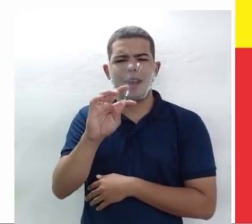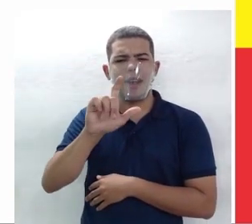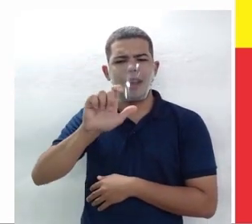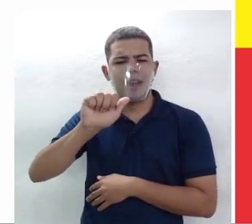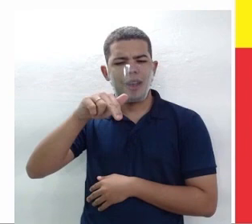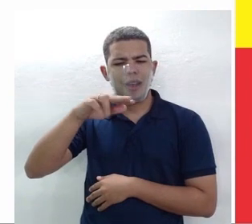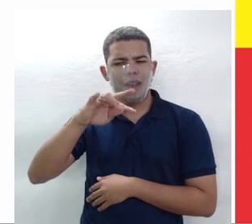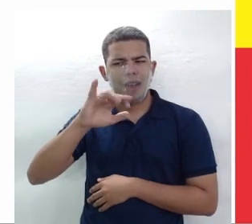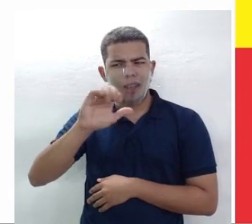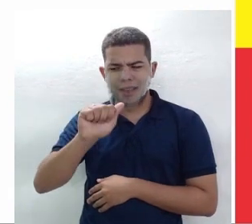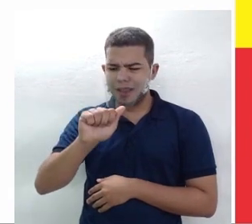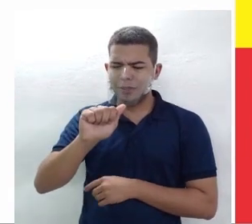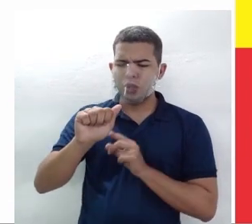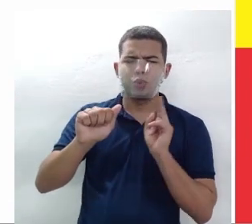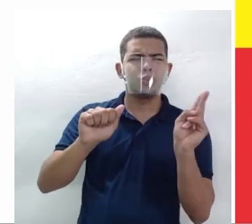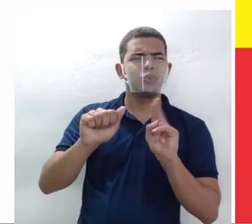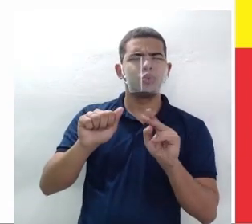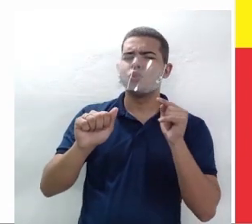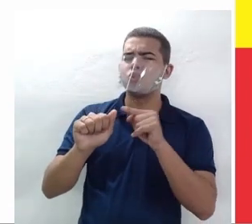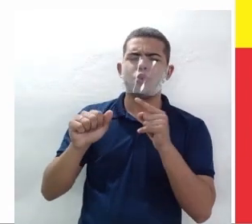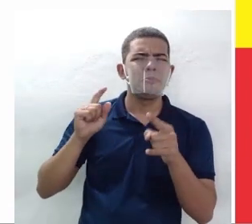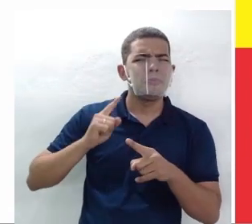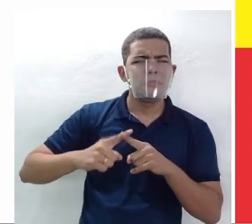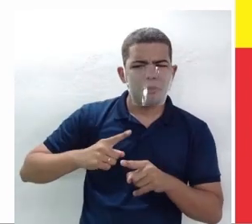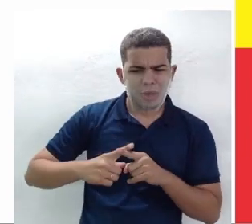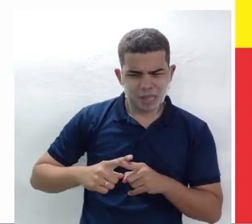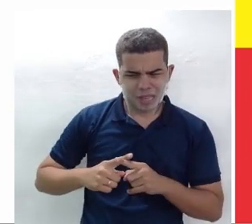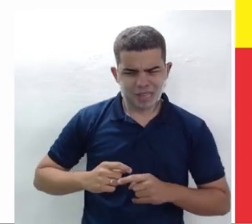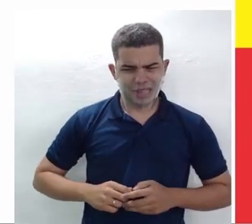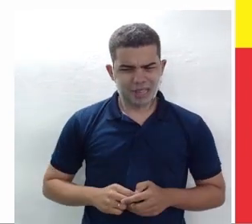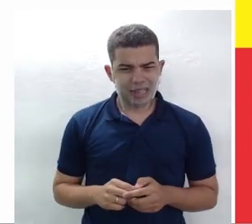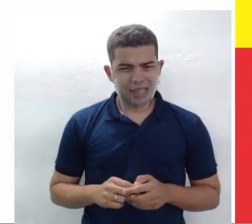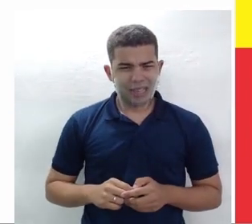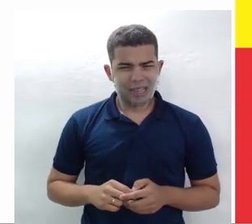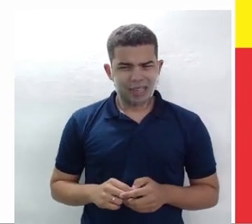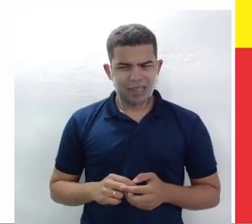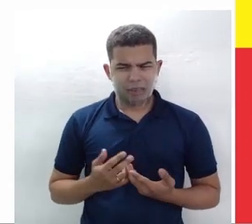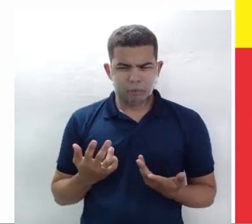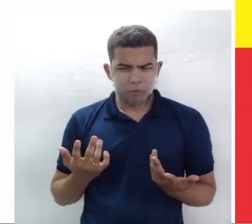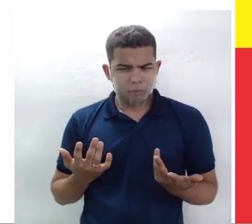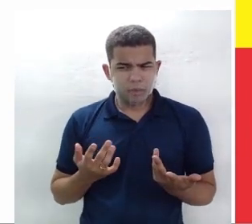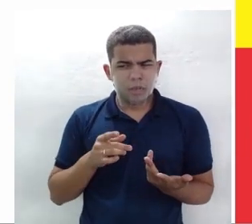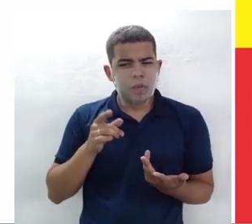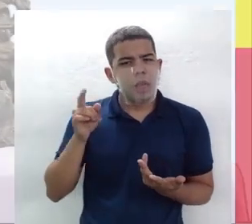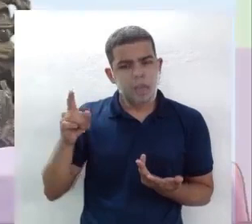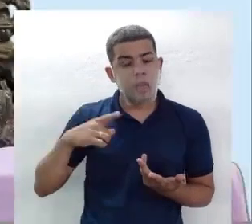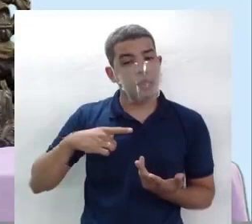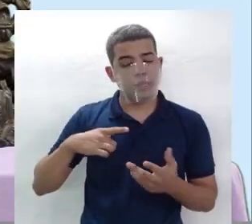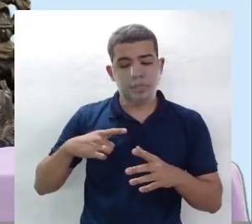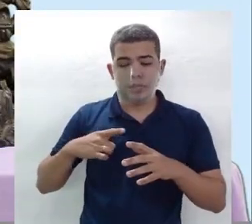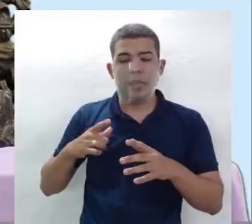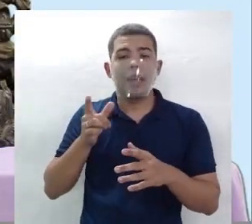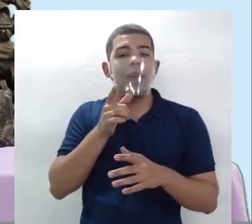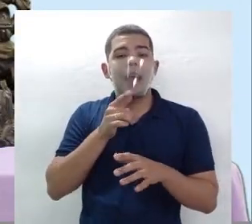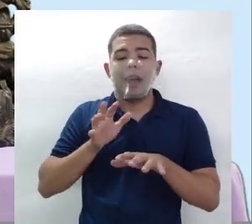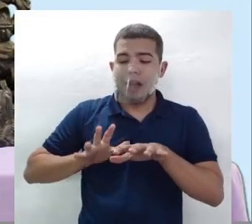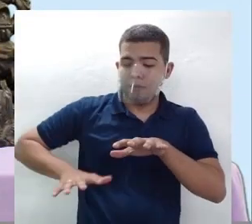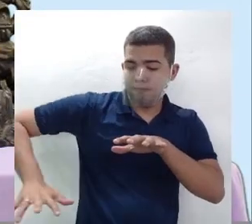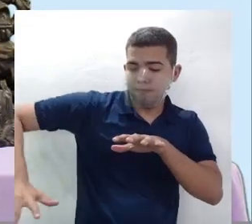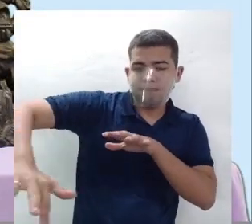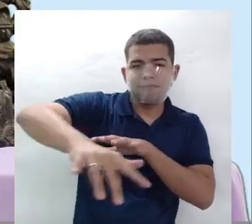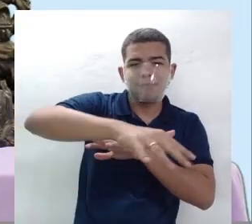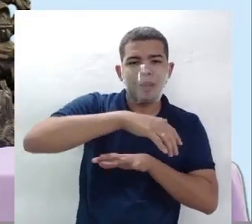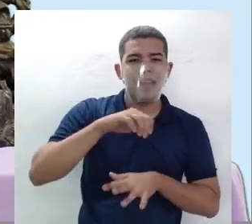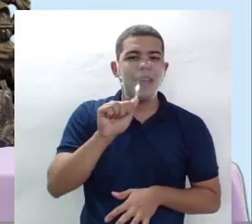que a Mata Atlântica recebeu esse nome? Ela recebeu esse nome porque ela é banhada pelo Oceano Atlântico. A